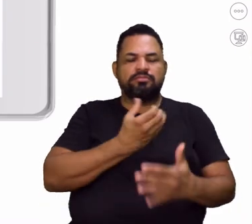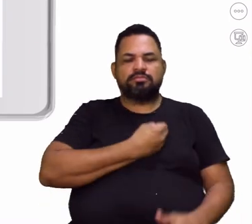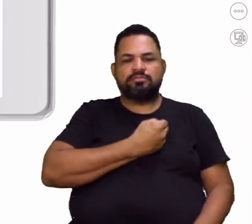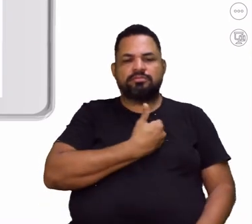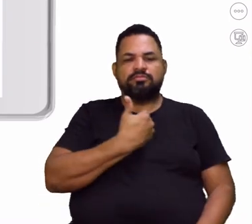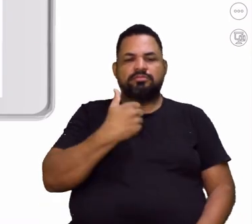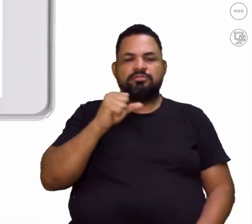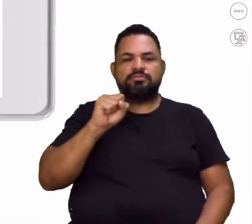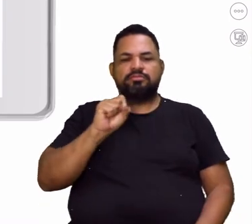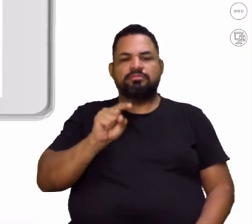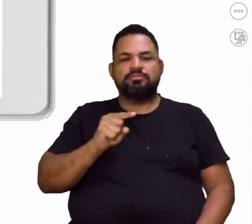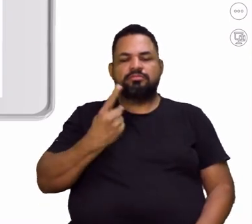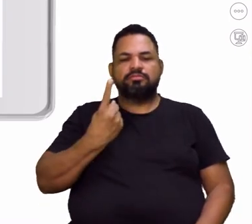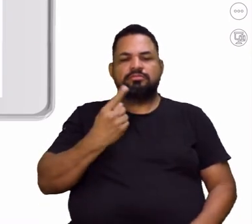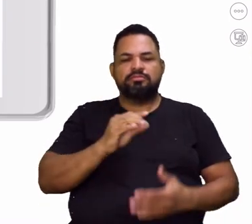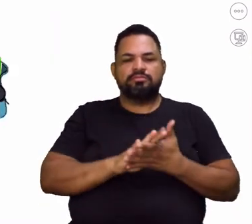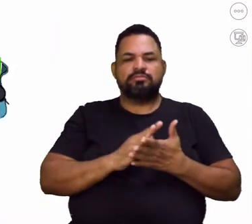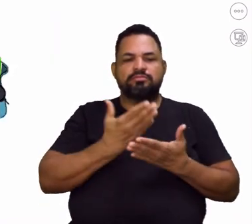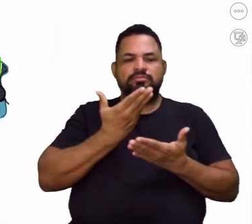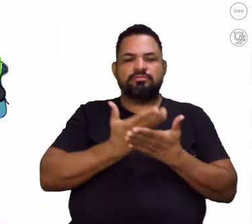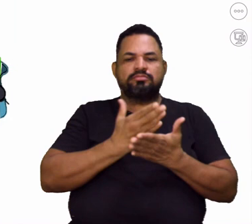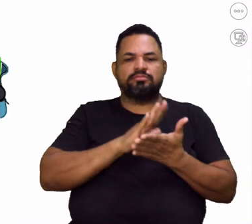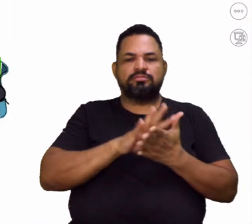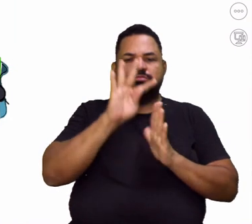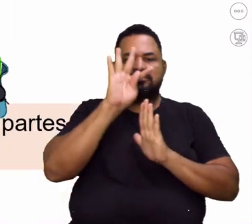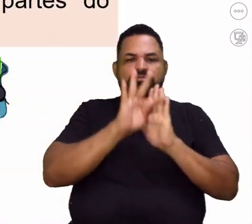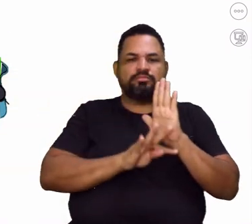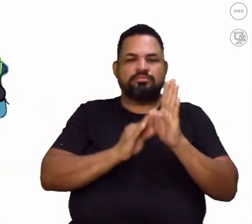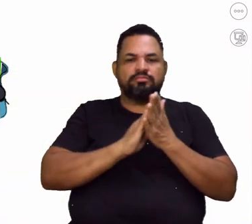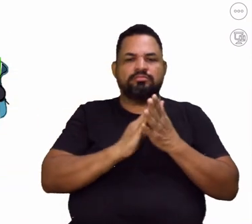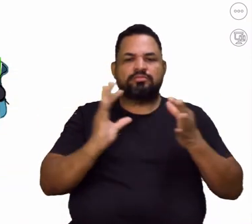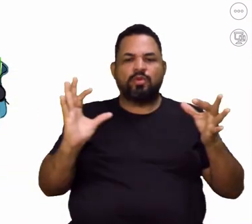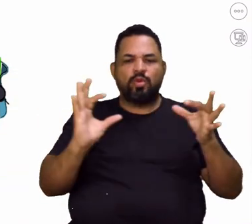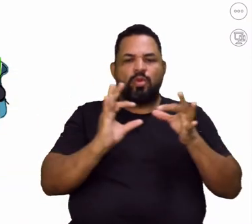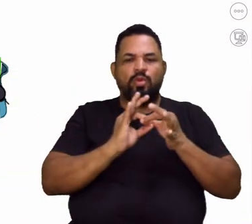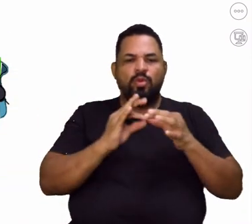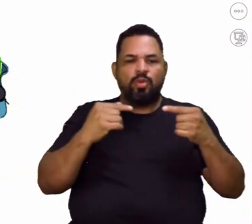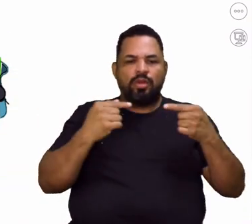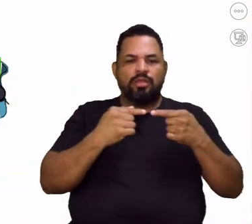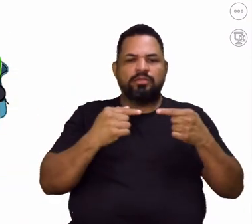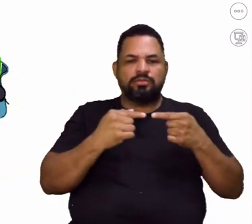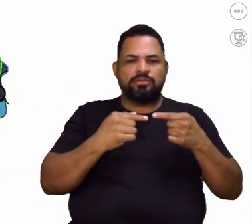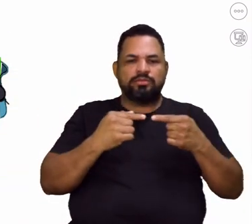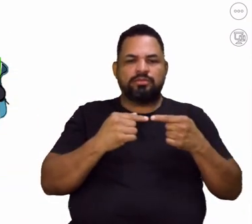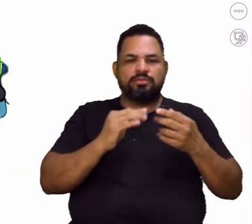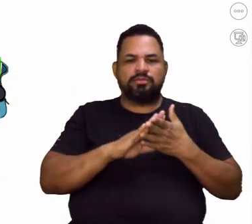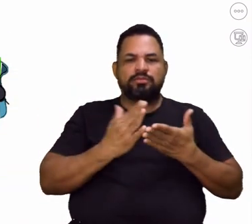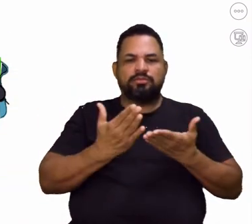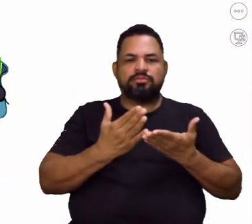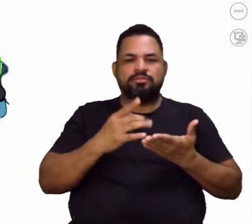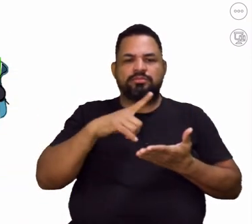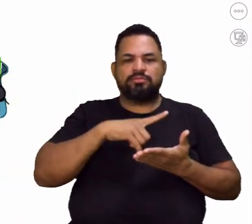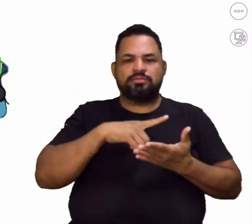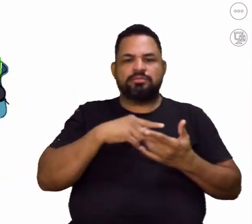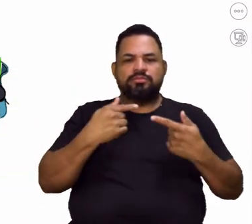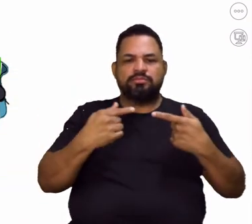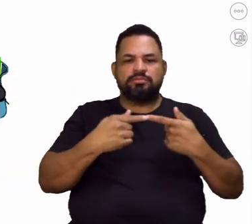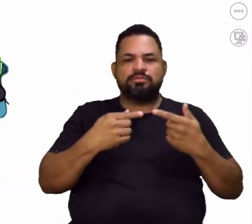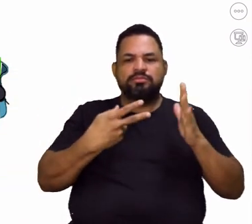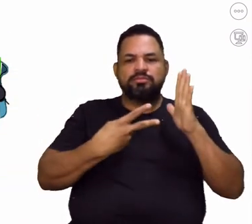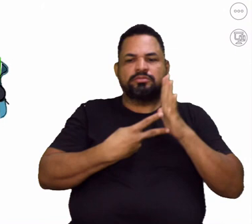interpretação de texto. Vamos rever a coerência e concisão, né? Coerência, compatibilidade